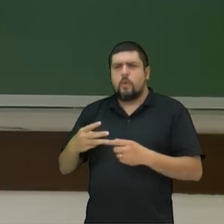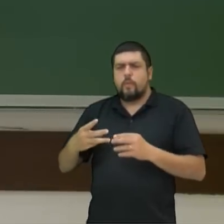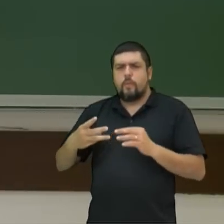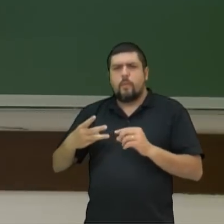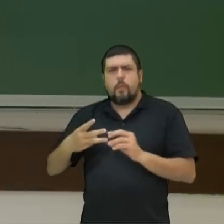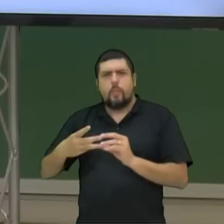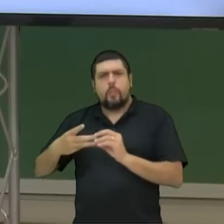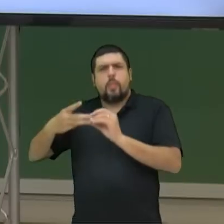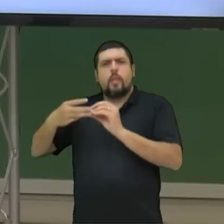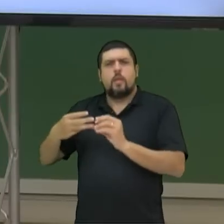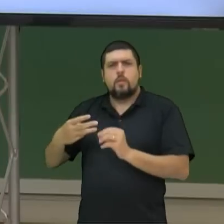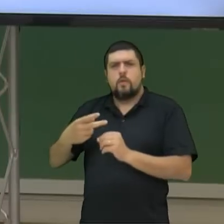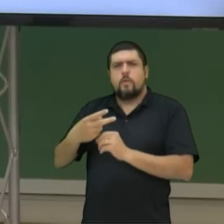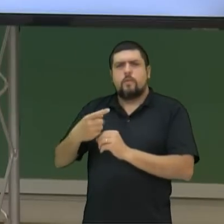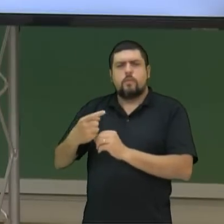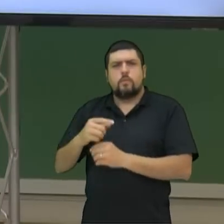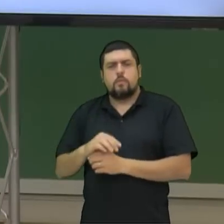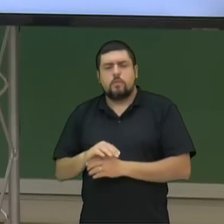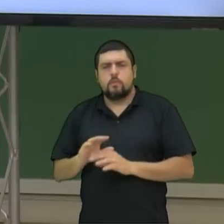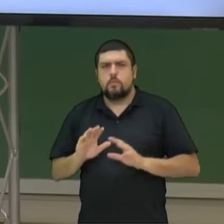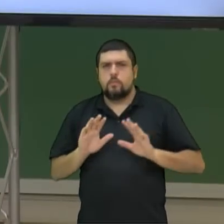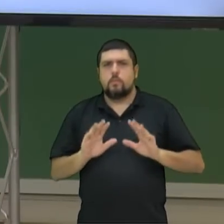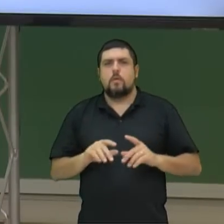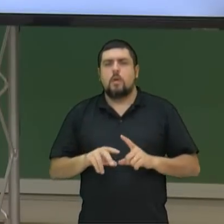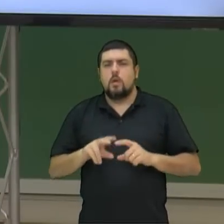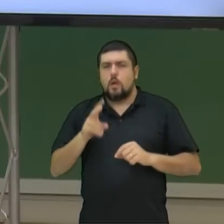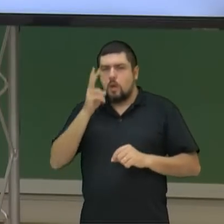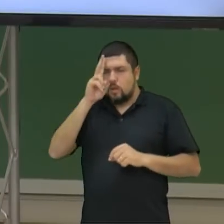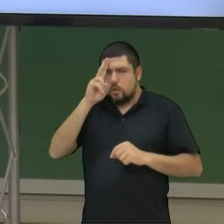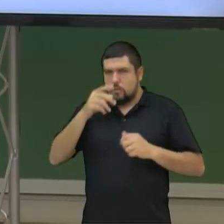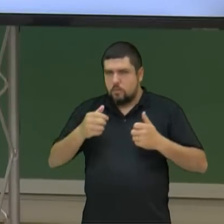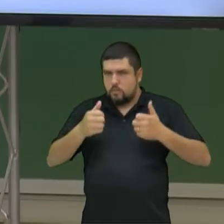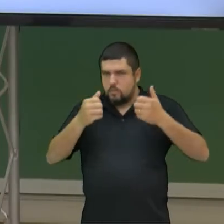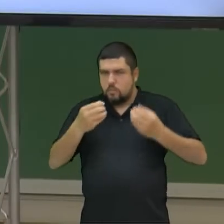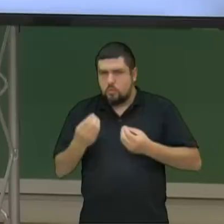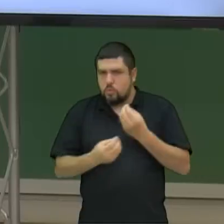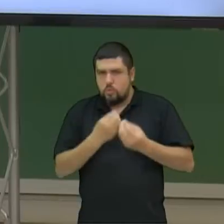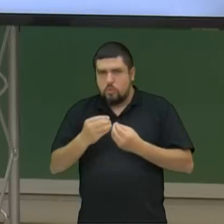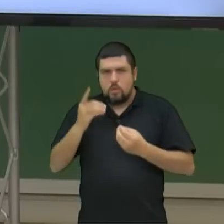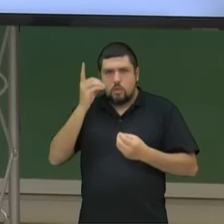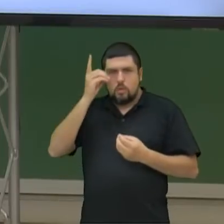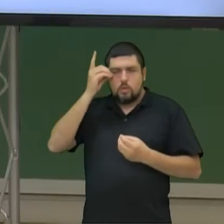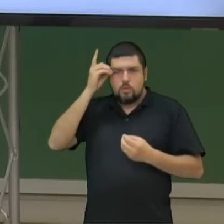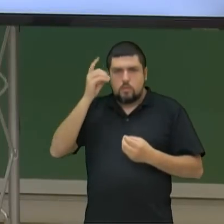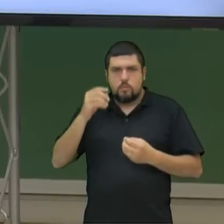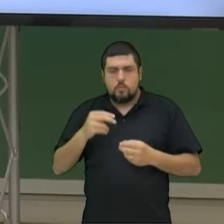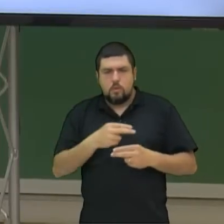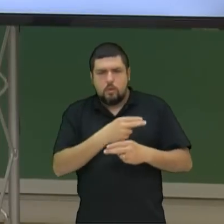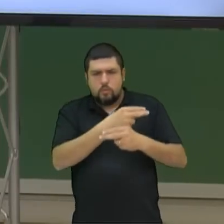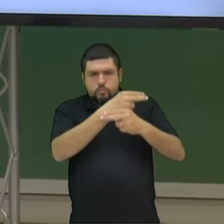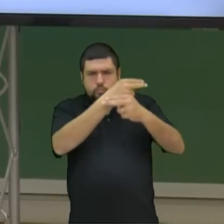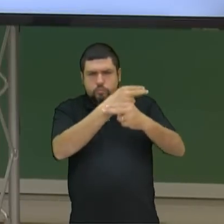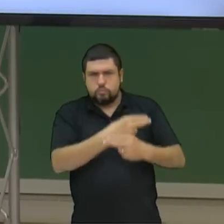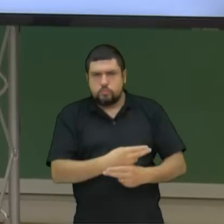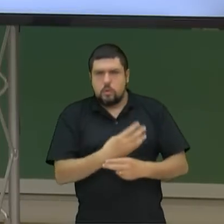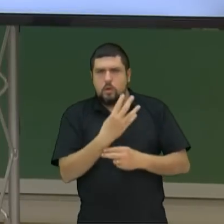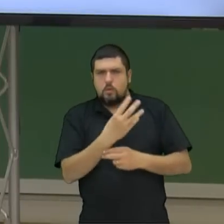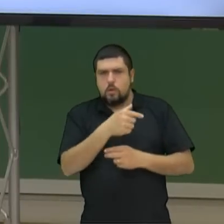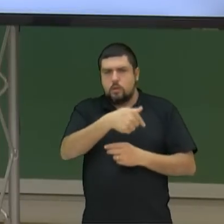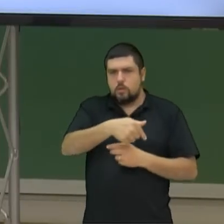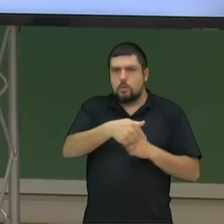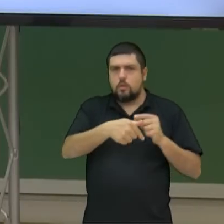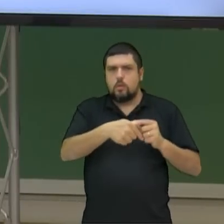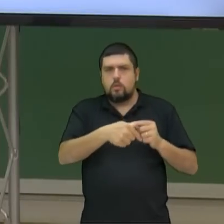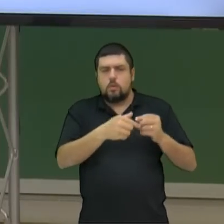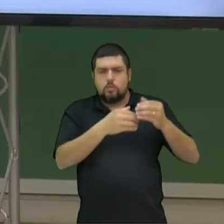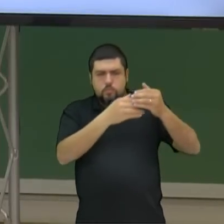cromossomos? Lembra que a gente comentou que tem duas formas da síndrome de Down, tá? Quando tem os 47 cromossomos, que é a trissomia, que a gente consegue ver lá